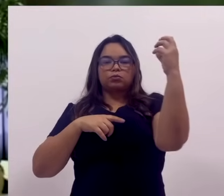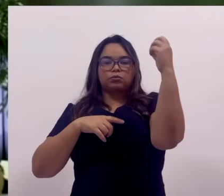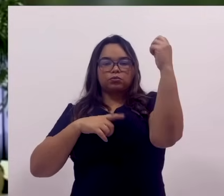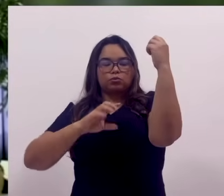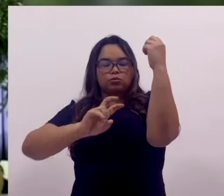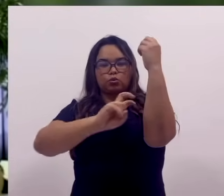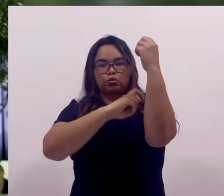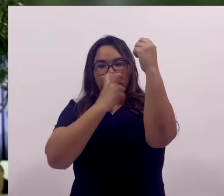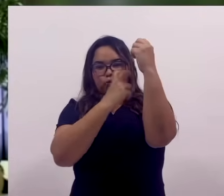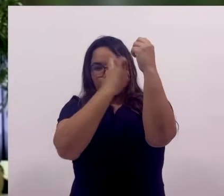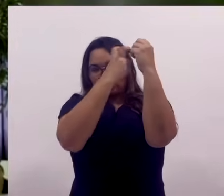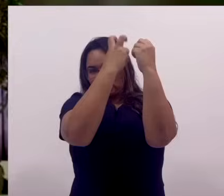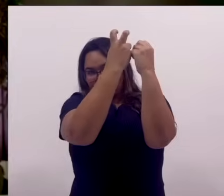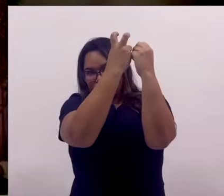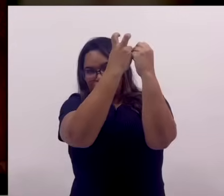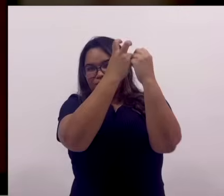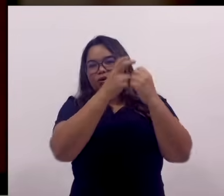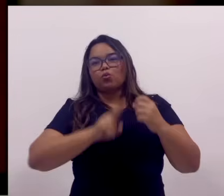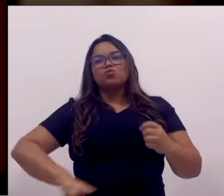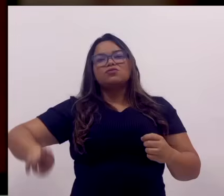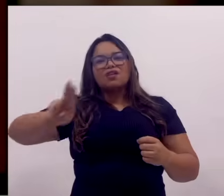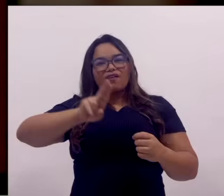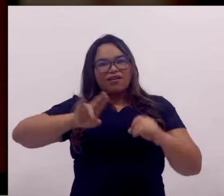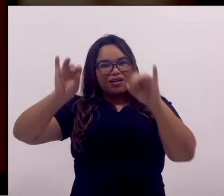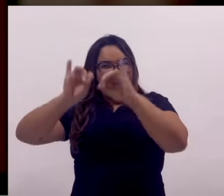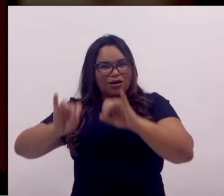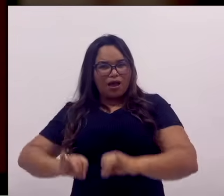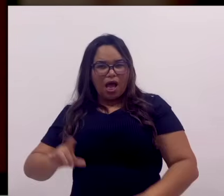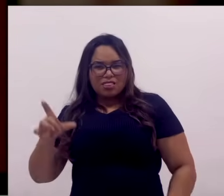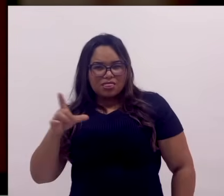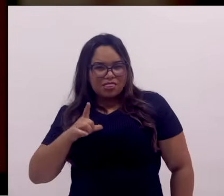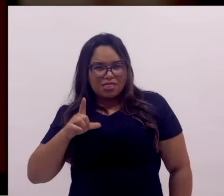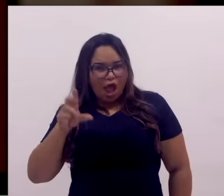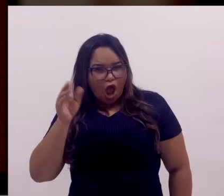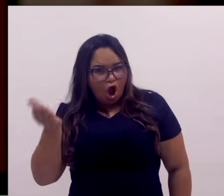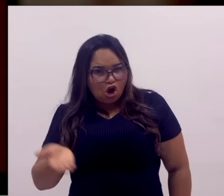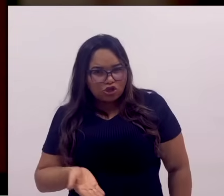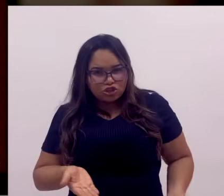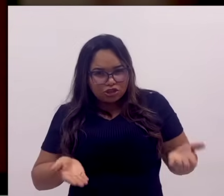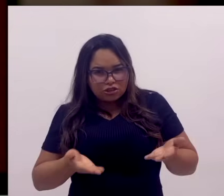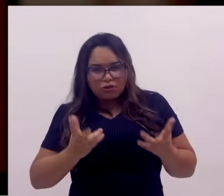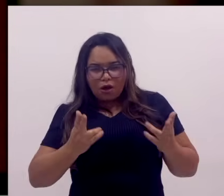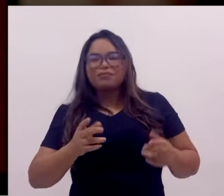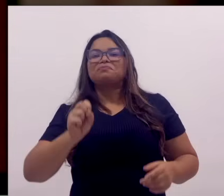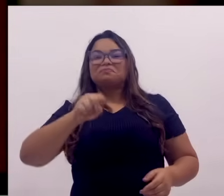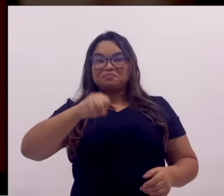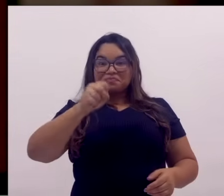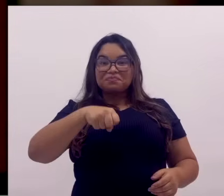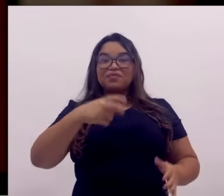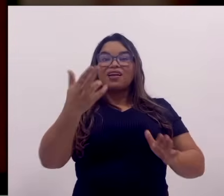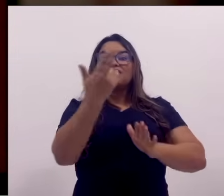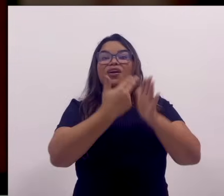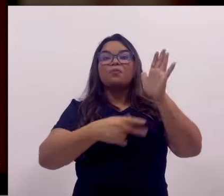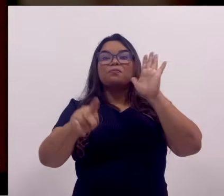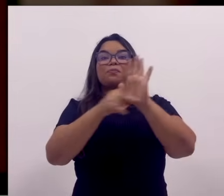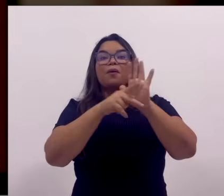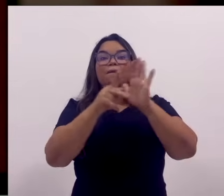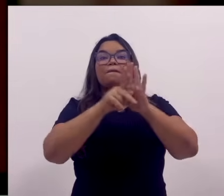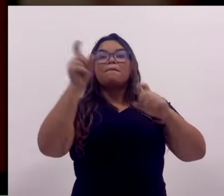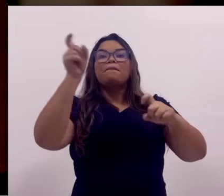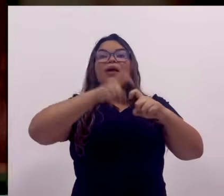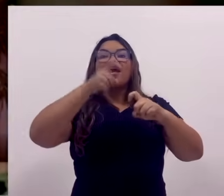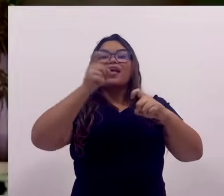hoje? Sim, o mundo da medicina o usa. O procônsul de Pérgamo tinha uma espada de 2